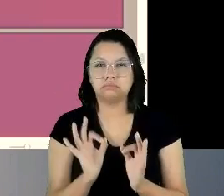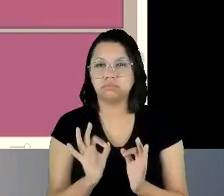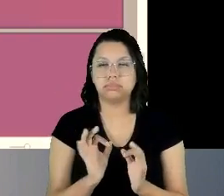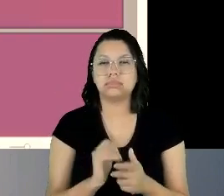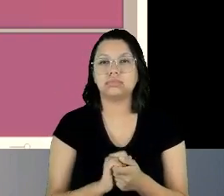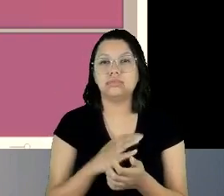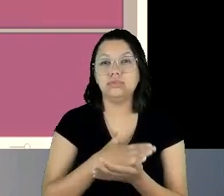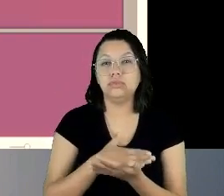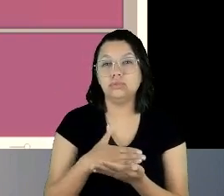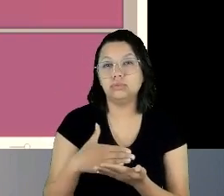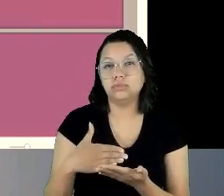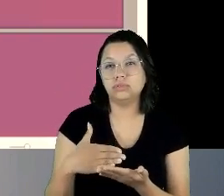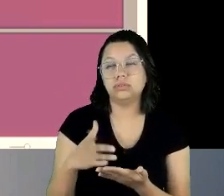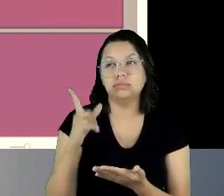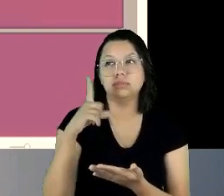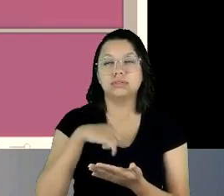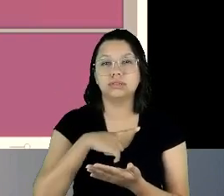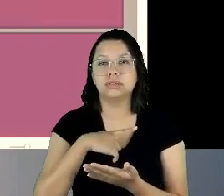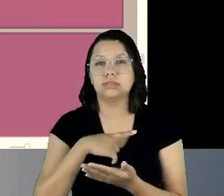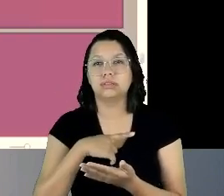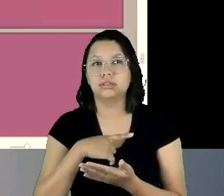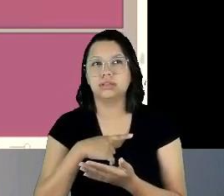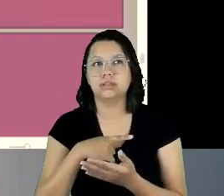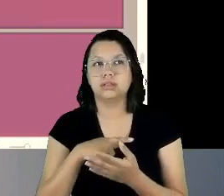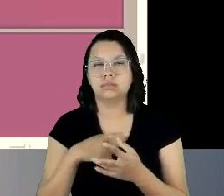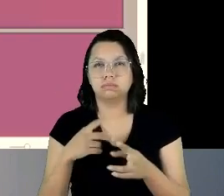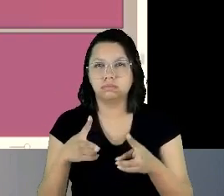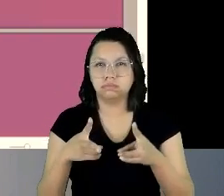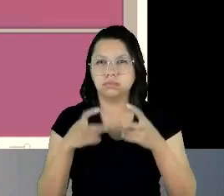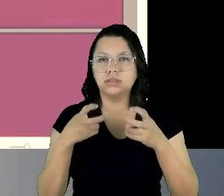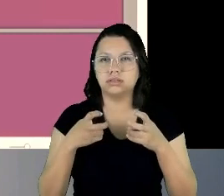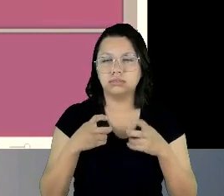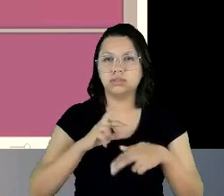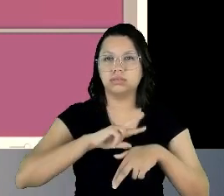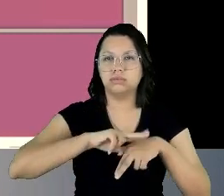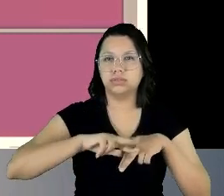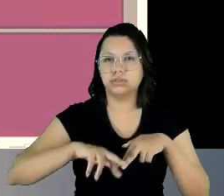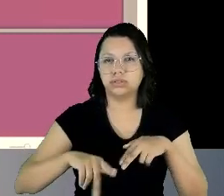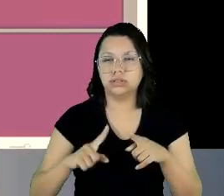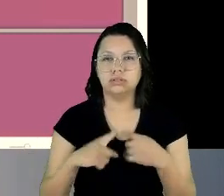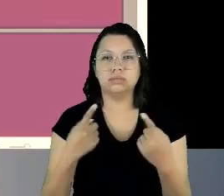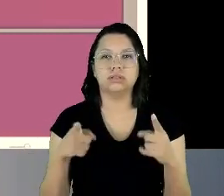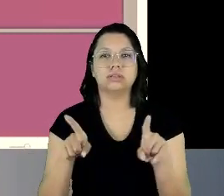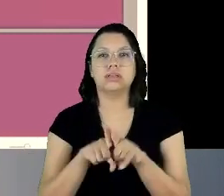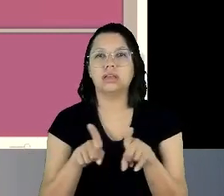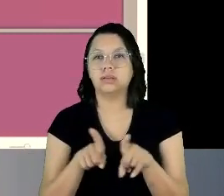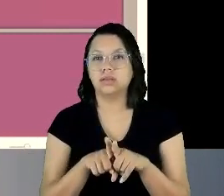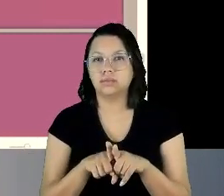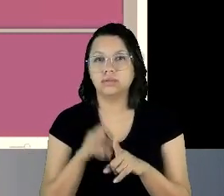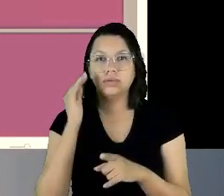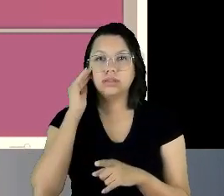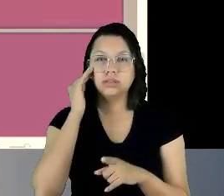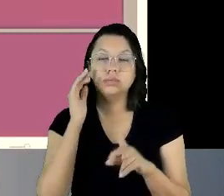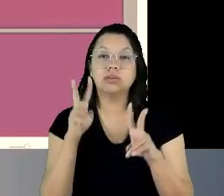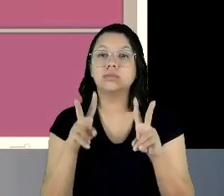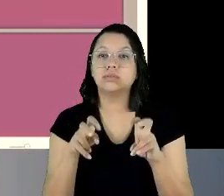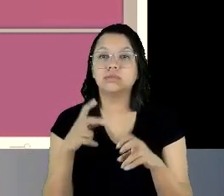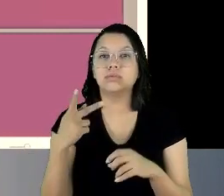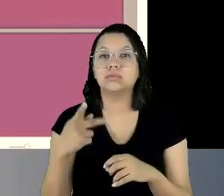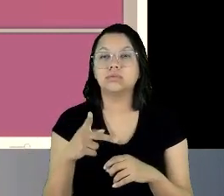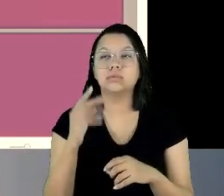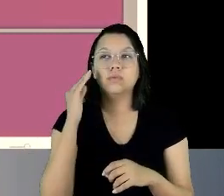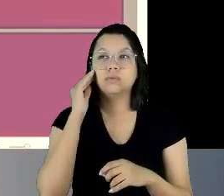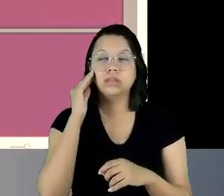estão começando a ter uma identidade, né, tanto de gênero, mas também uma compreensão sobre a sua